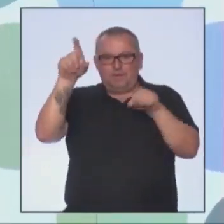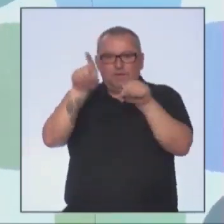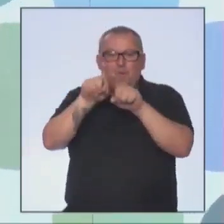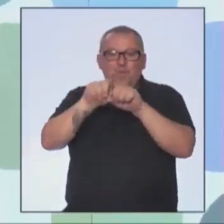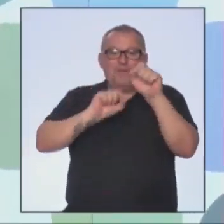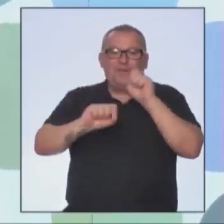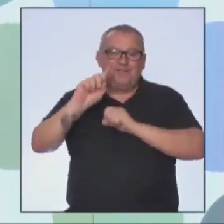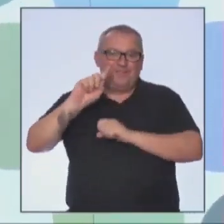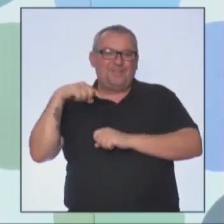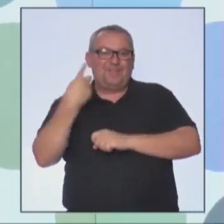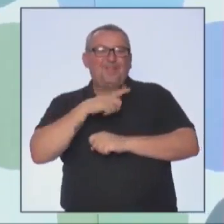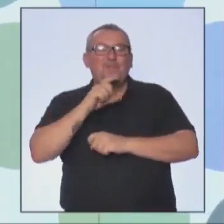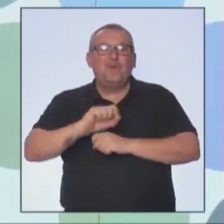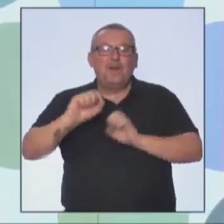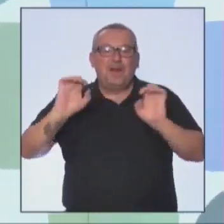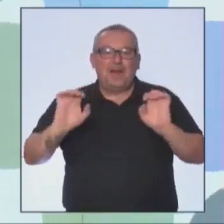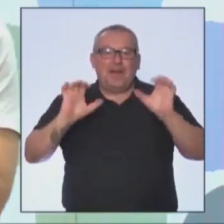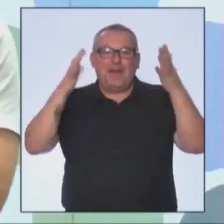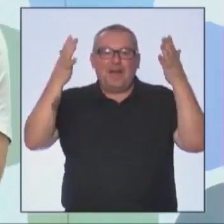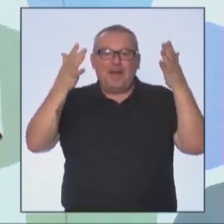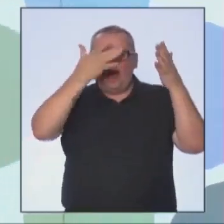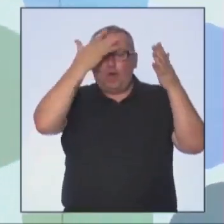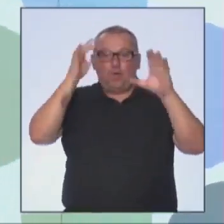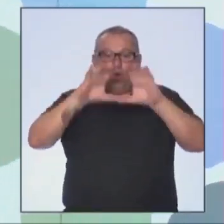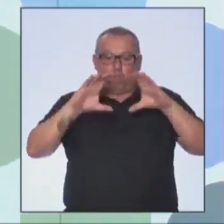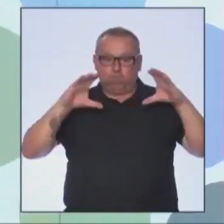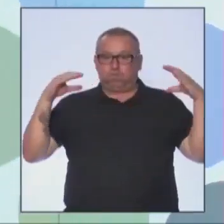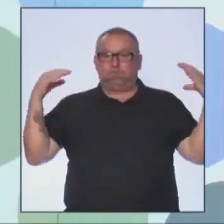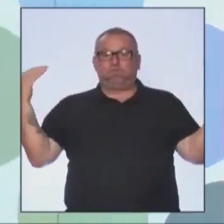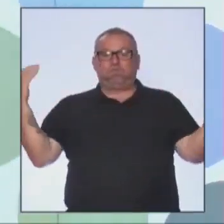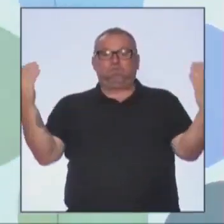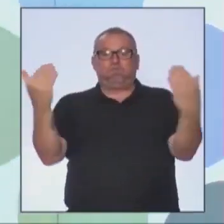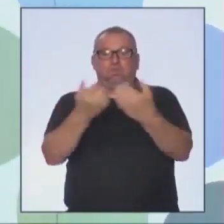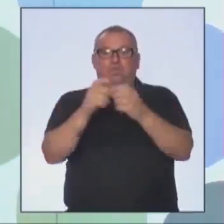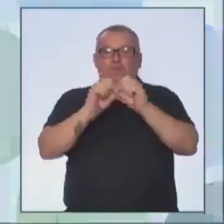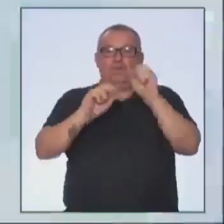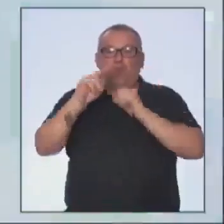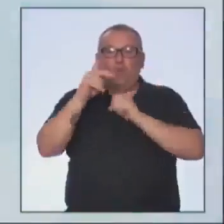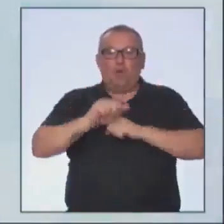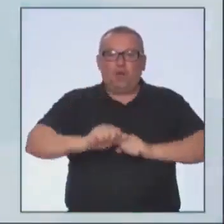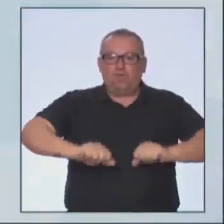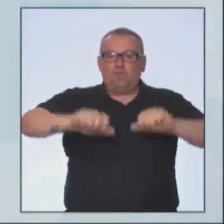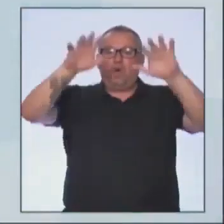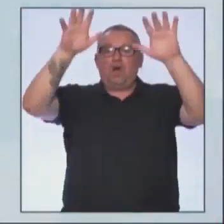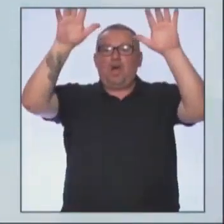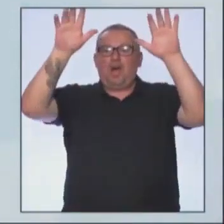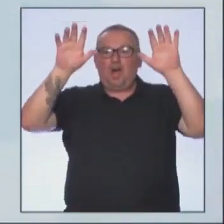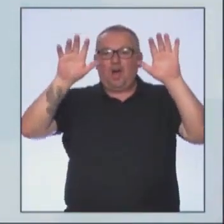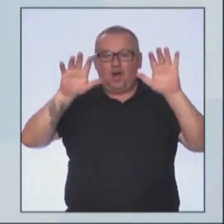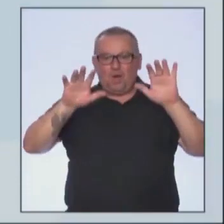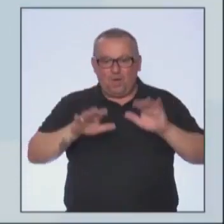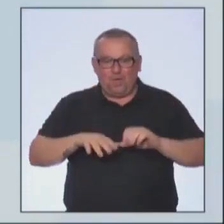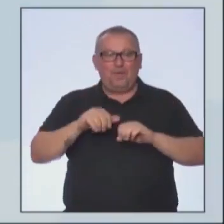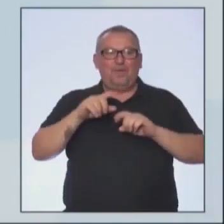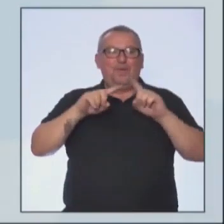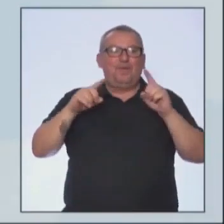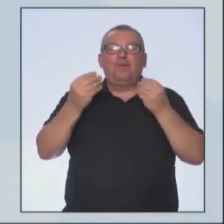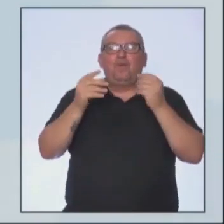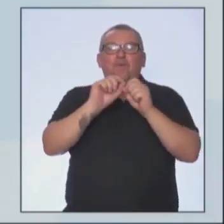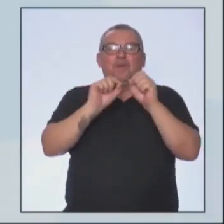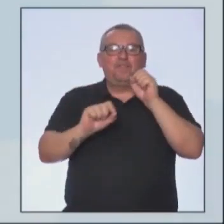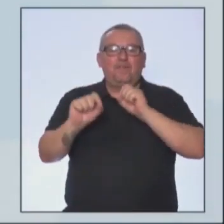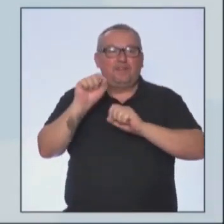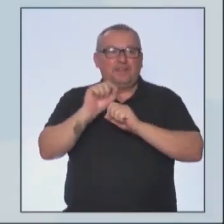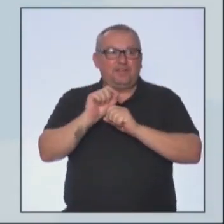e aí nós temos o que? A comemoração. O pessoal do estádio ele quer comemorar fazendo uma ola. E como que eles vão